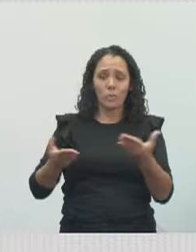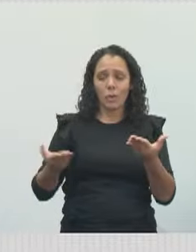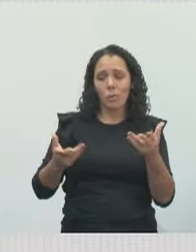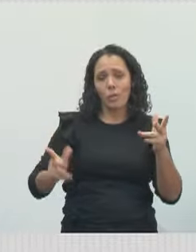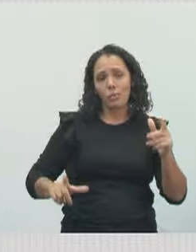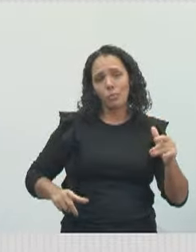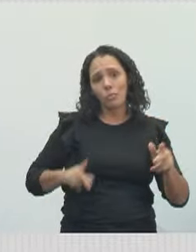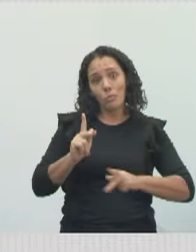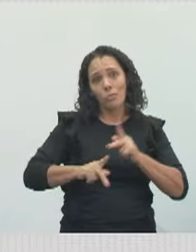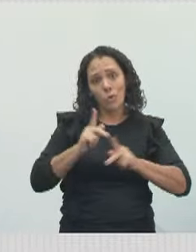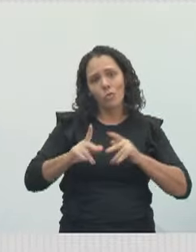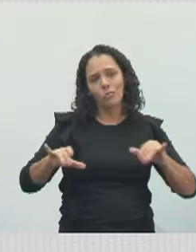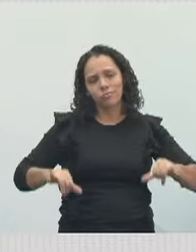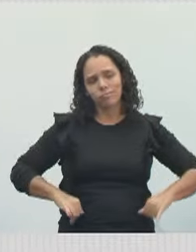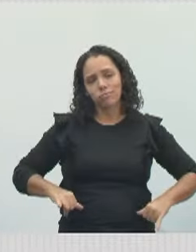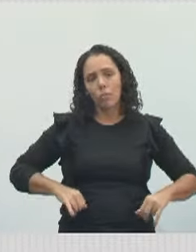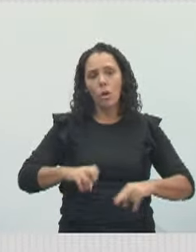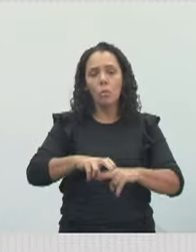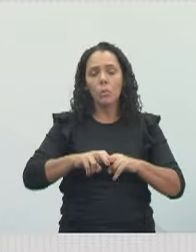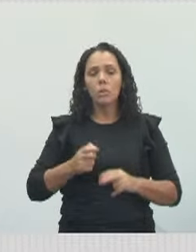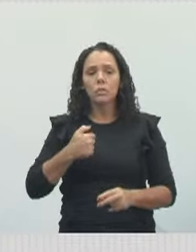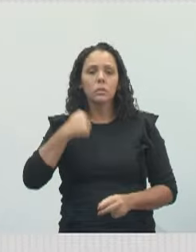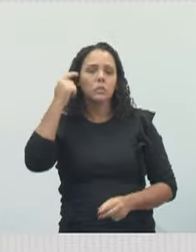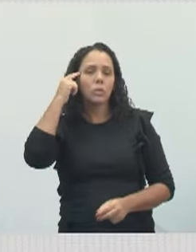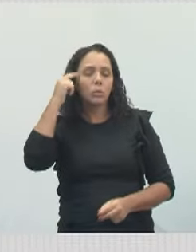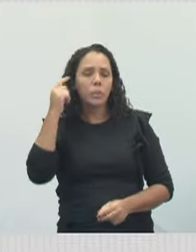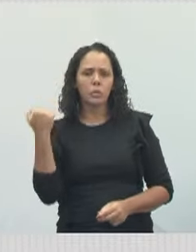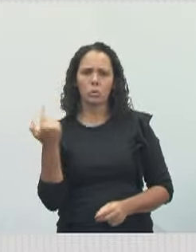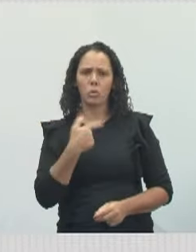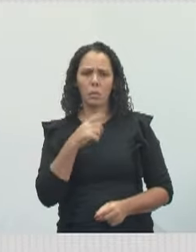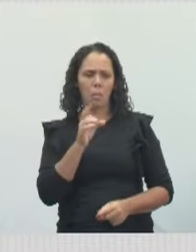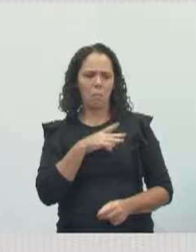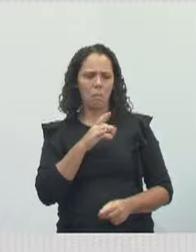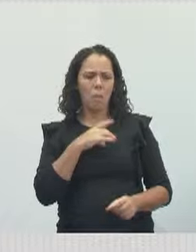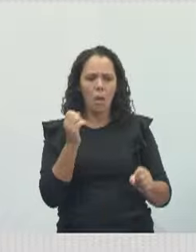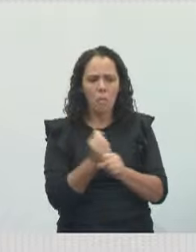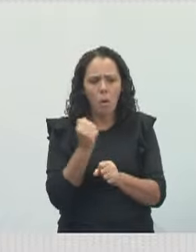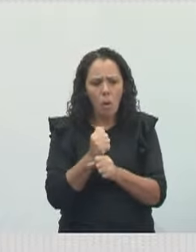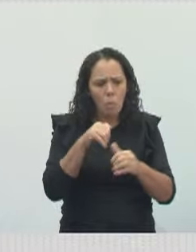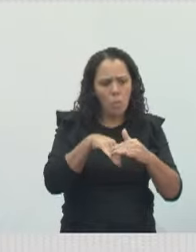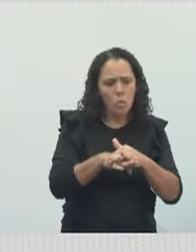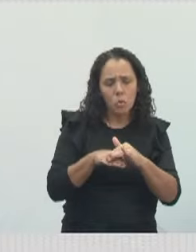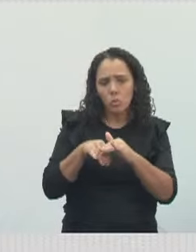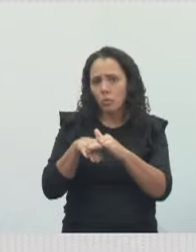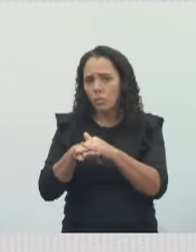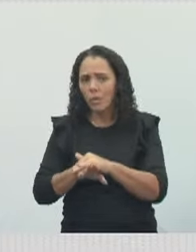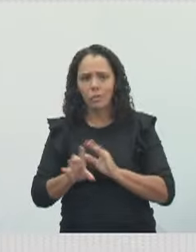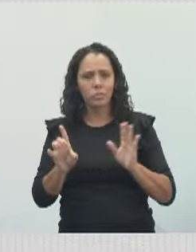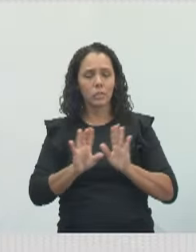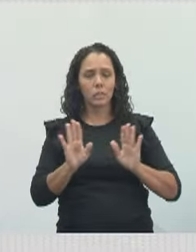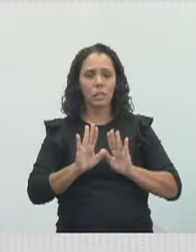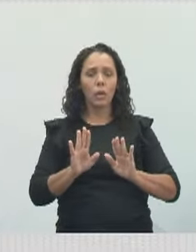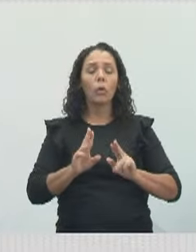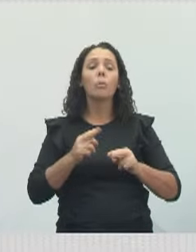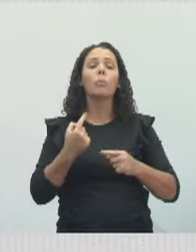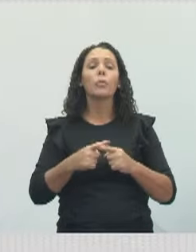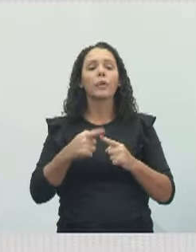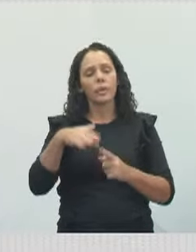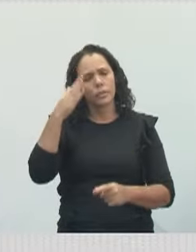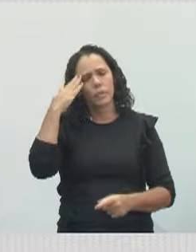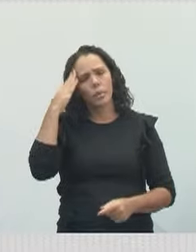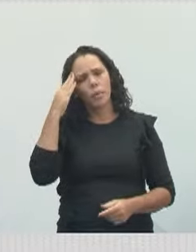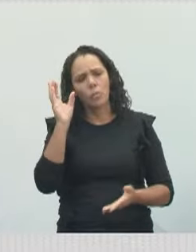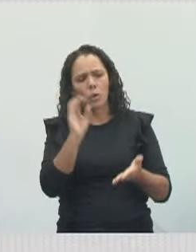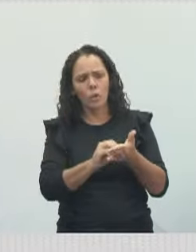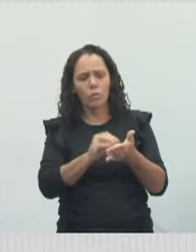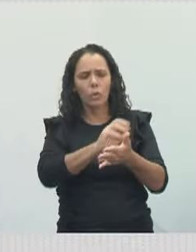população. Portanto, eu acho que, né, a gente não teve esse medo, né, de fazer essas obras, né, aqui na nossa cidade justamente para isso. Sabemos que ainda falta muito